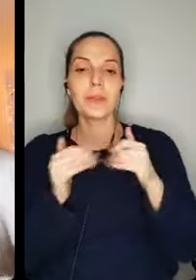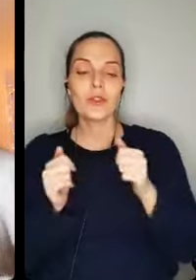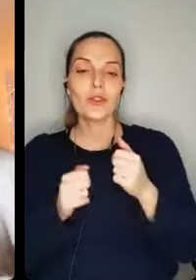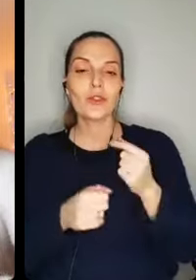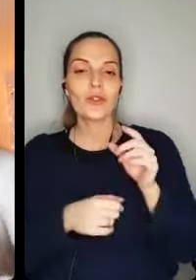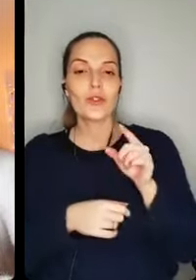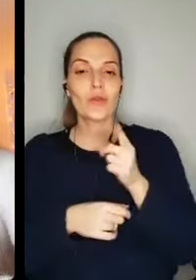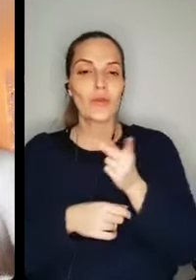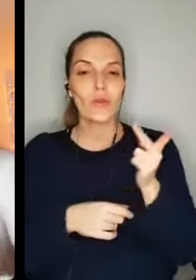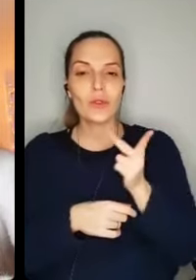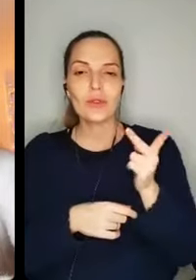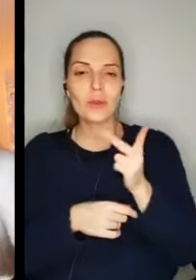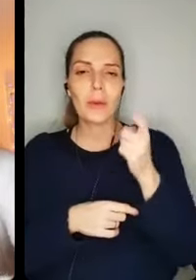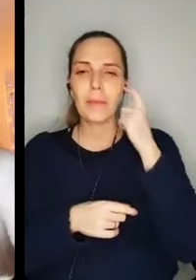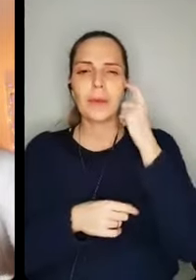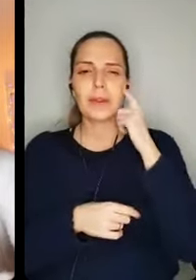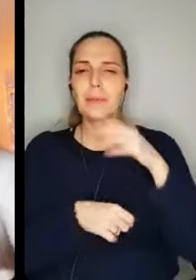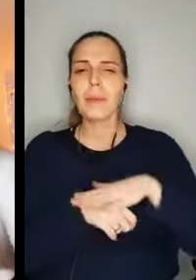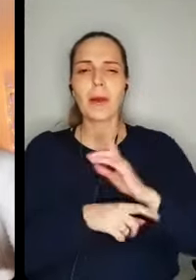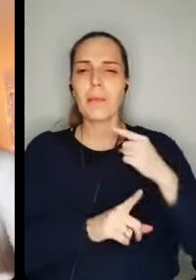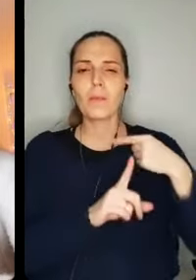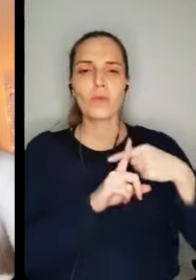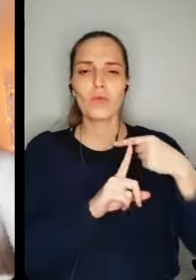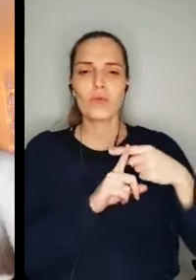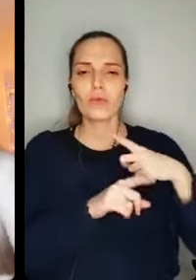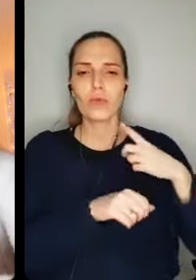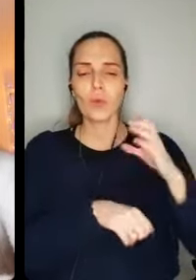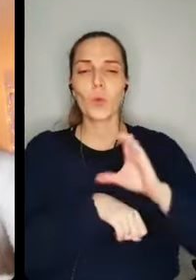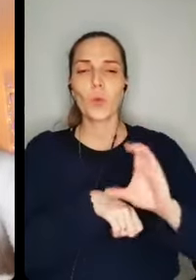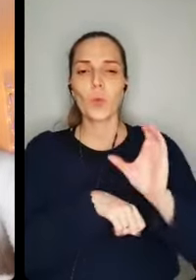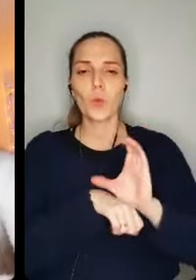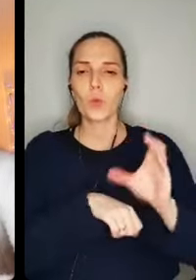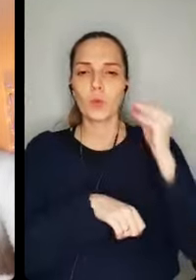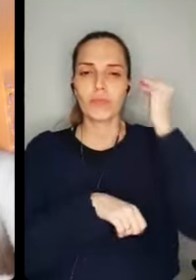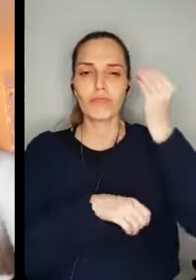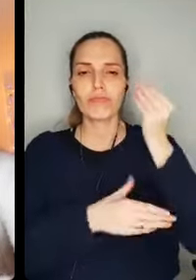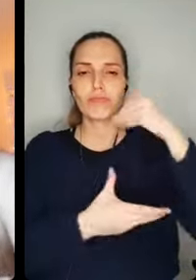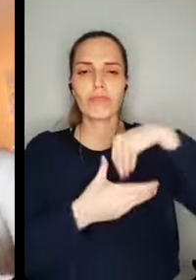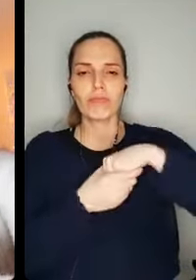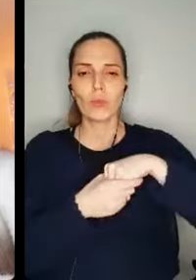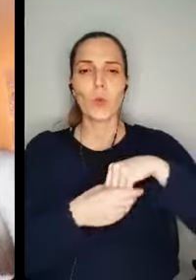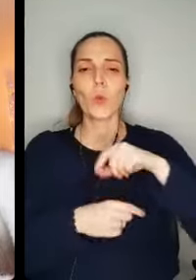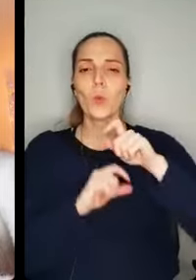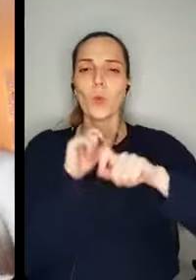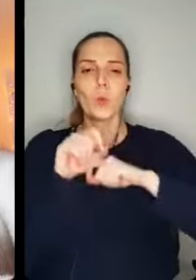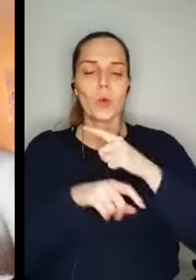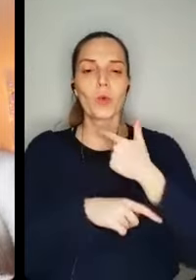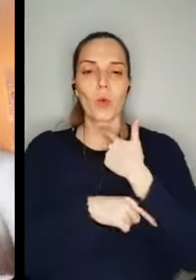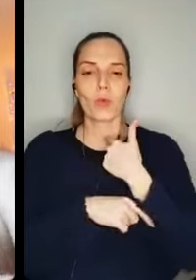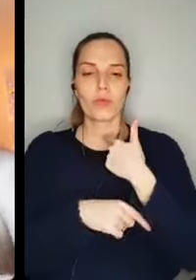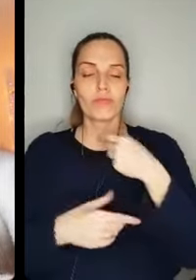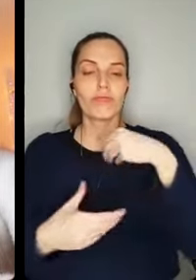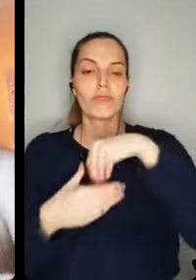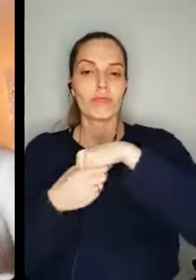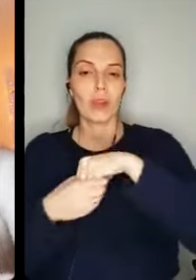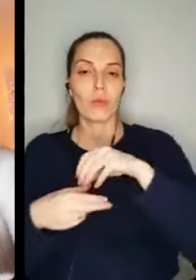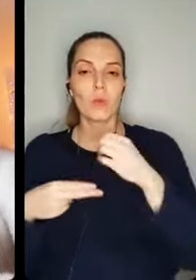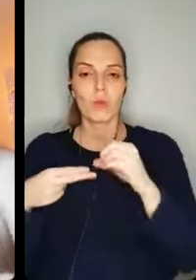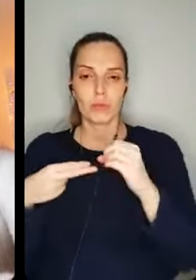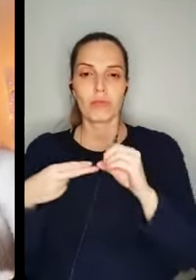ponto positivo do curso de psicologia, assim, o que vocês mais gostam aqui dentro da UFSPA, dentro do nosso